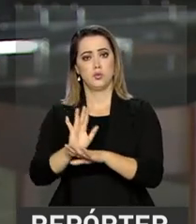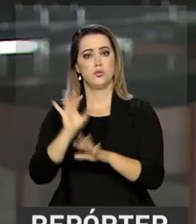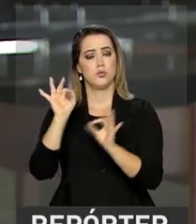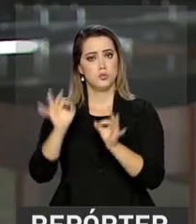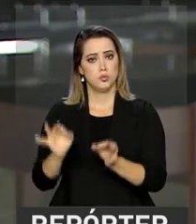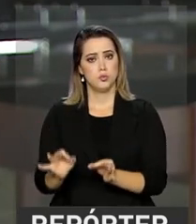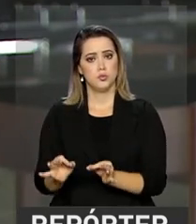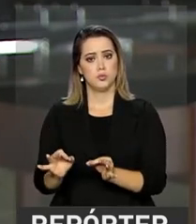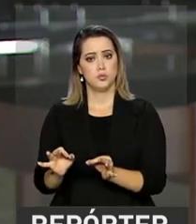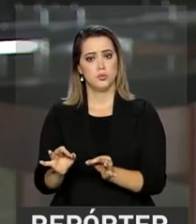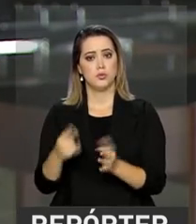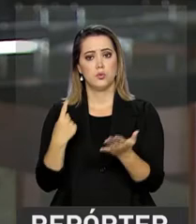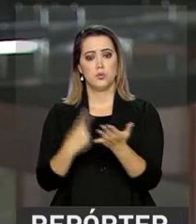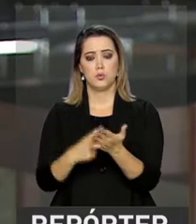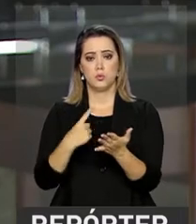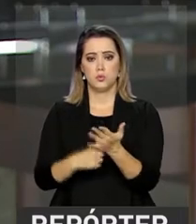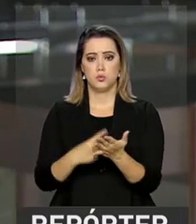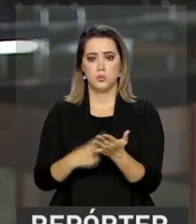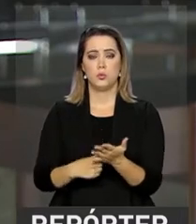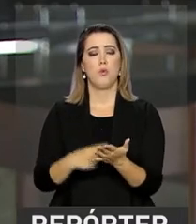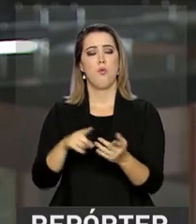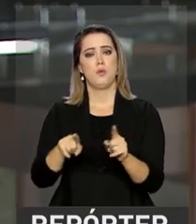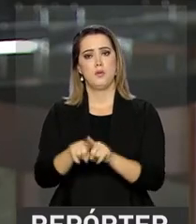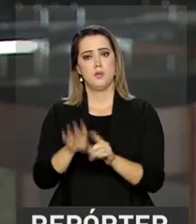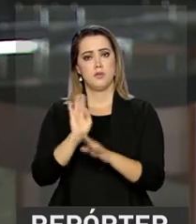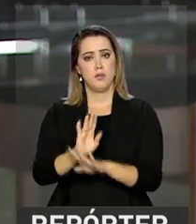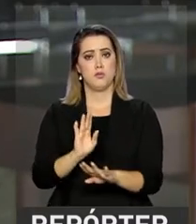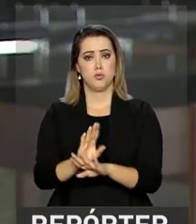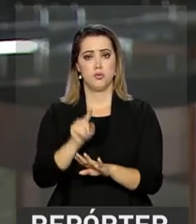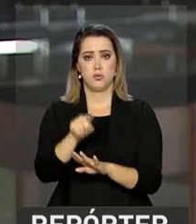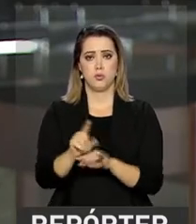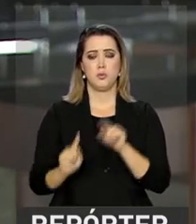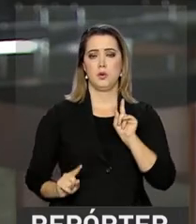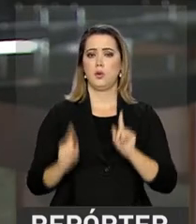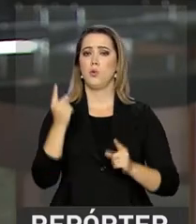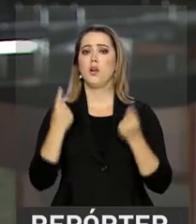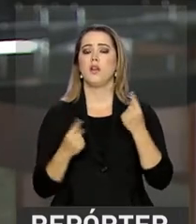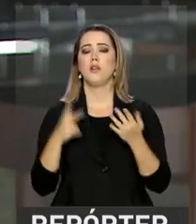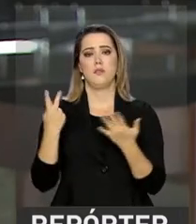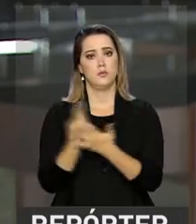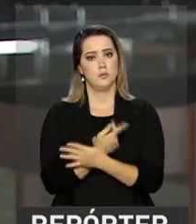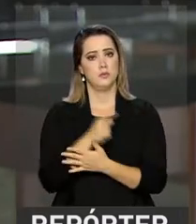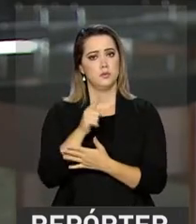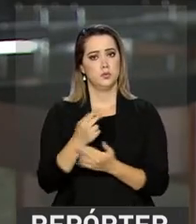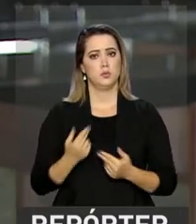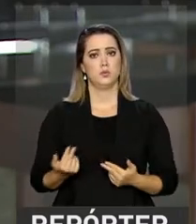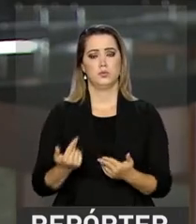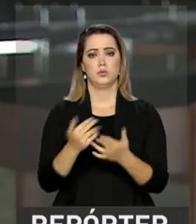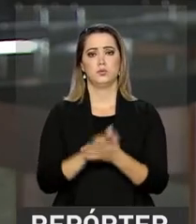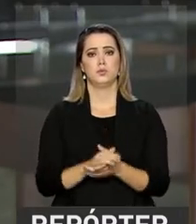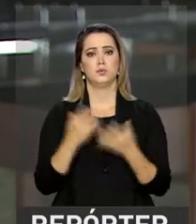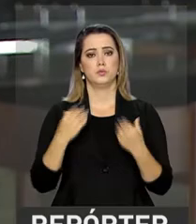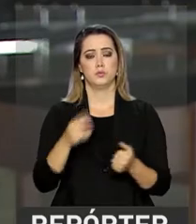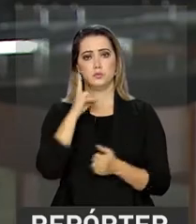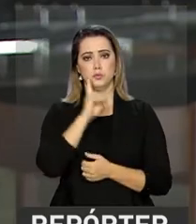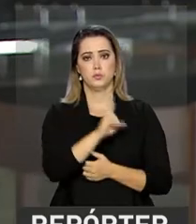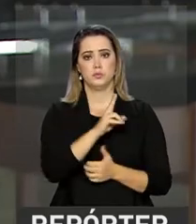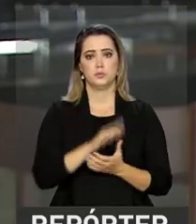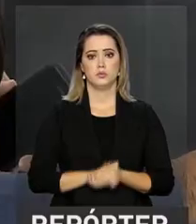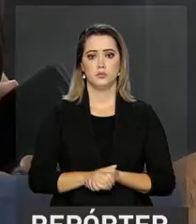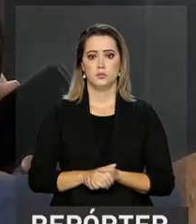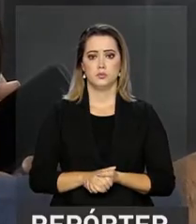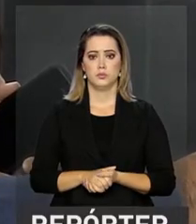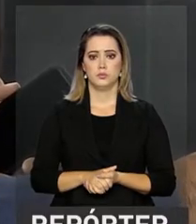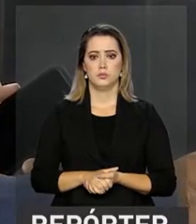se comprometeu a contribuir para que o carnaval aconteça como deve ser vamos ouvir também